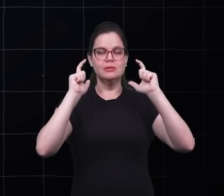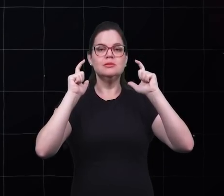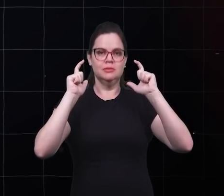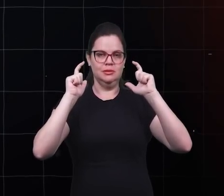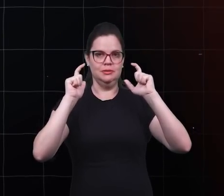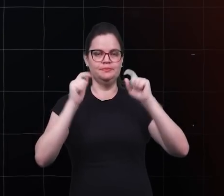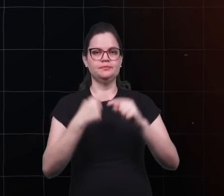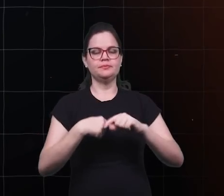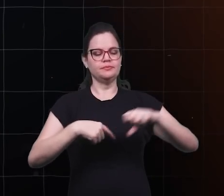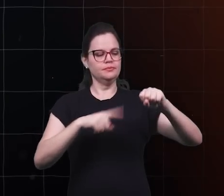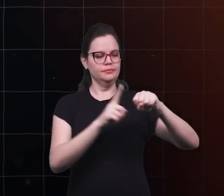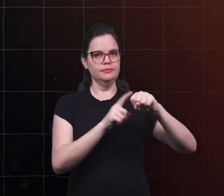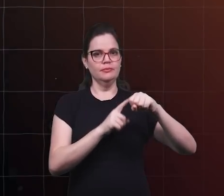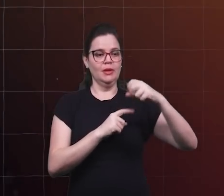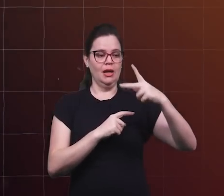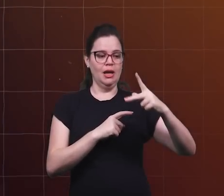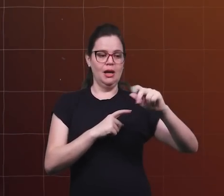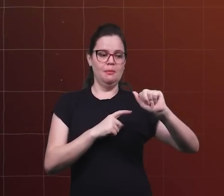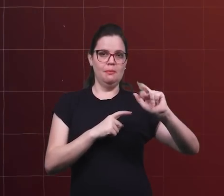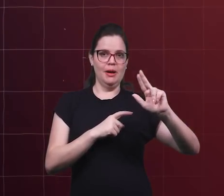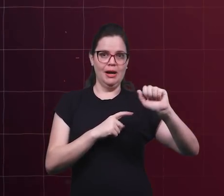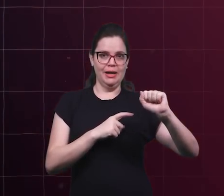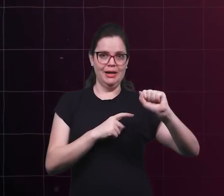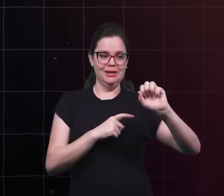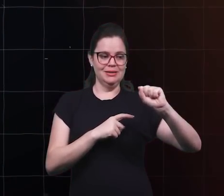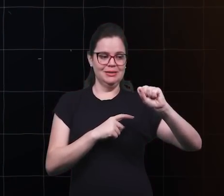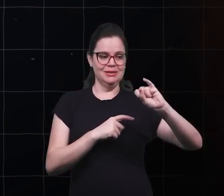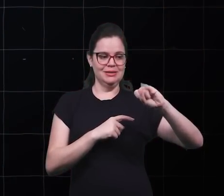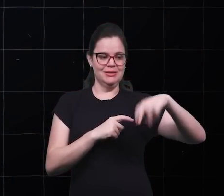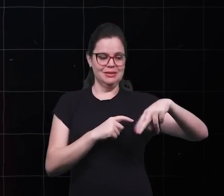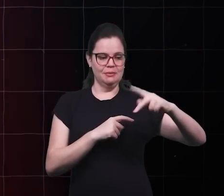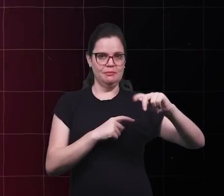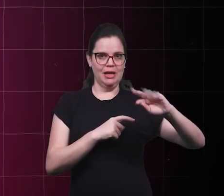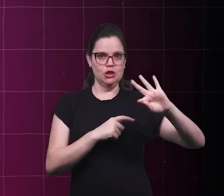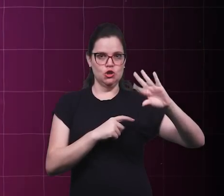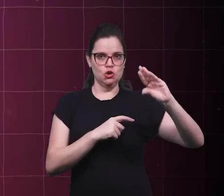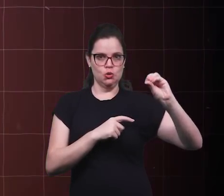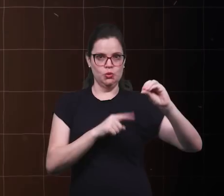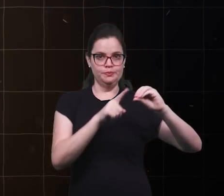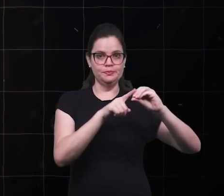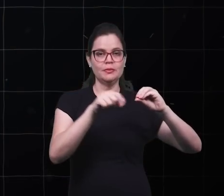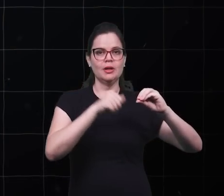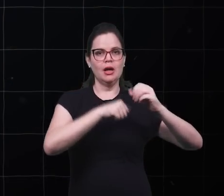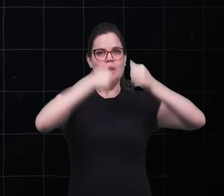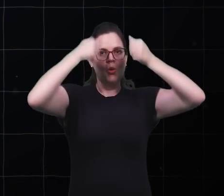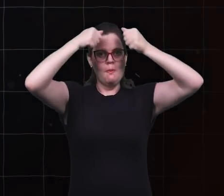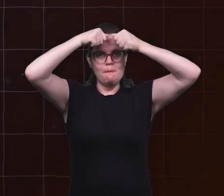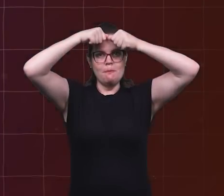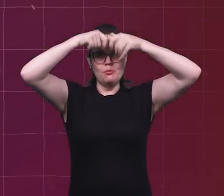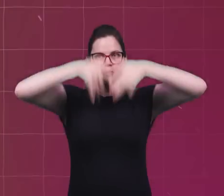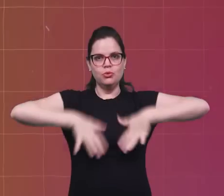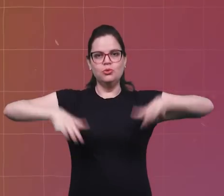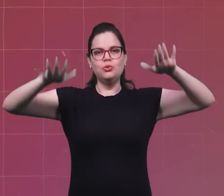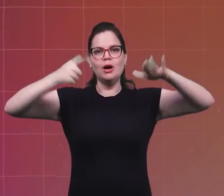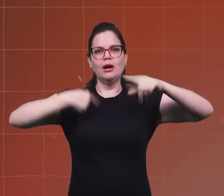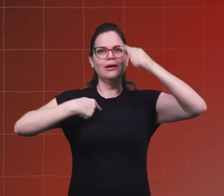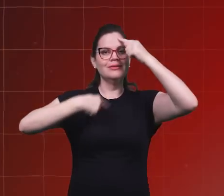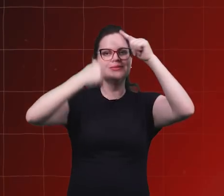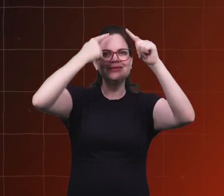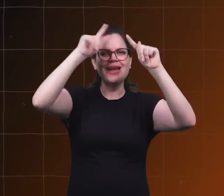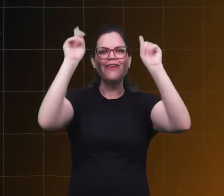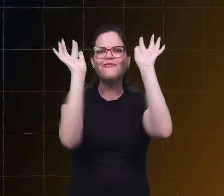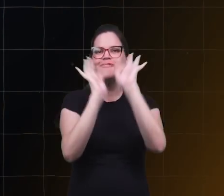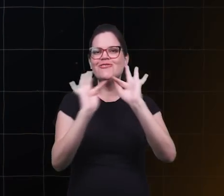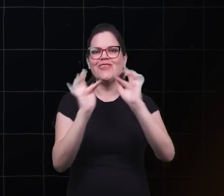temos o sistema parasimpático, que é um sistema que o cérebro libera hormônios que vão trazer a criatividade, a